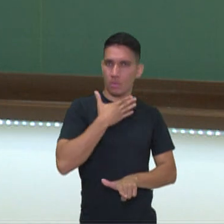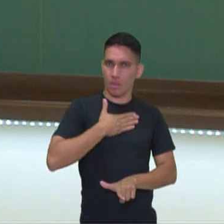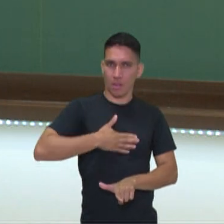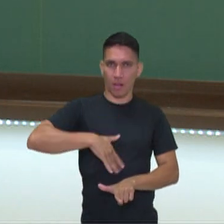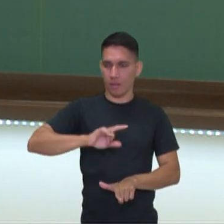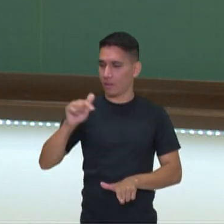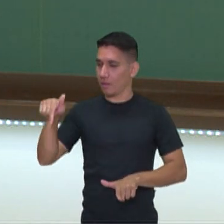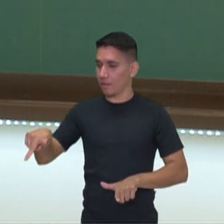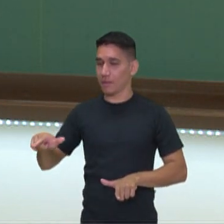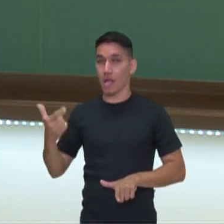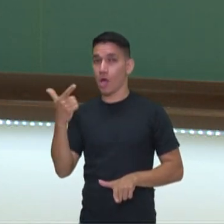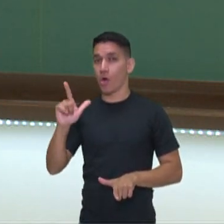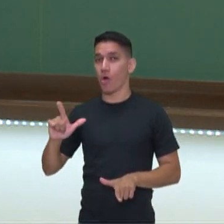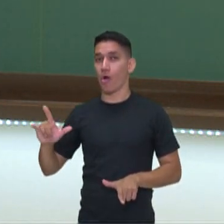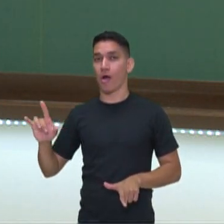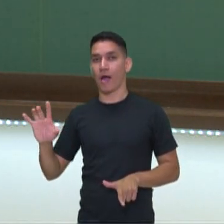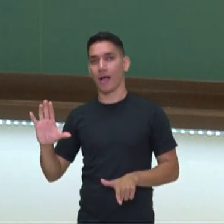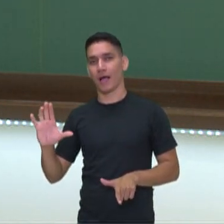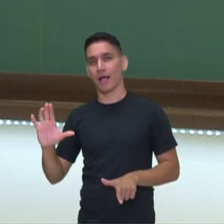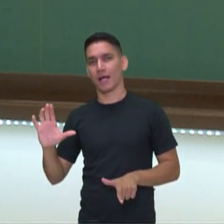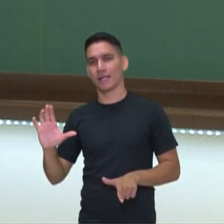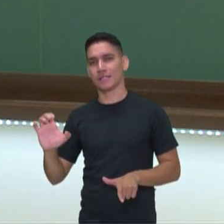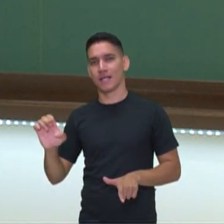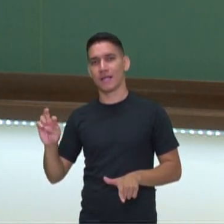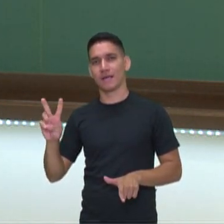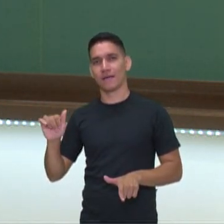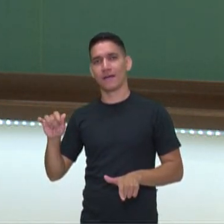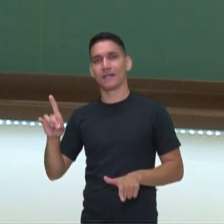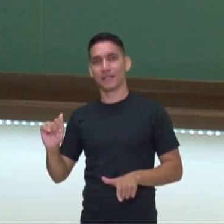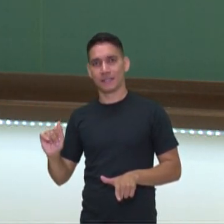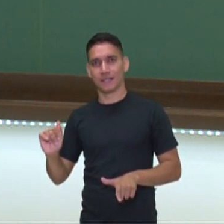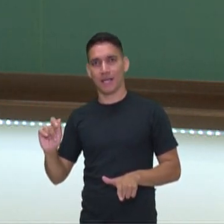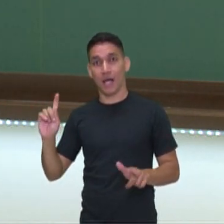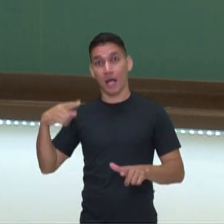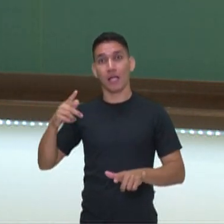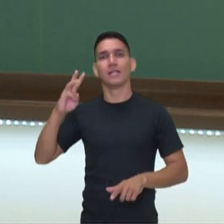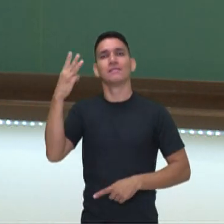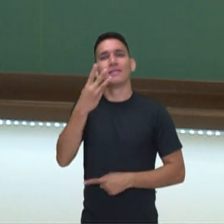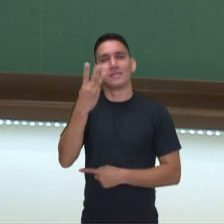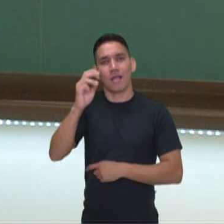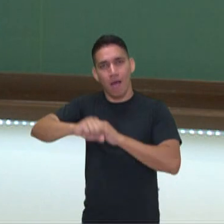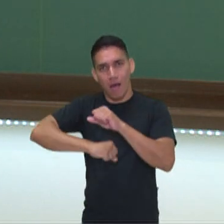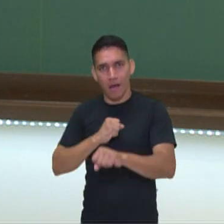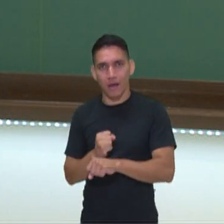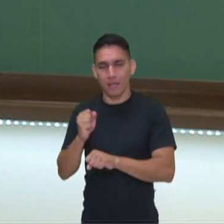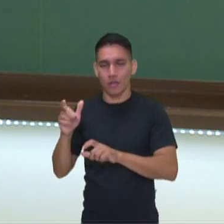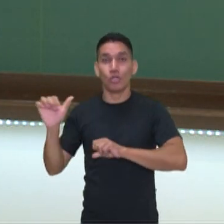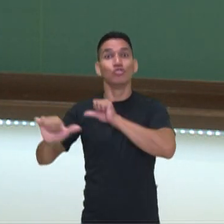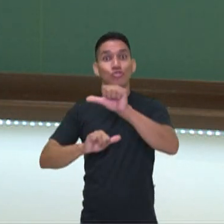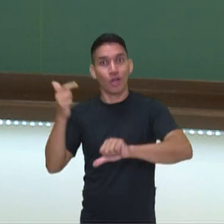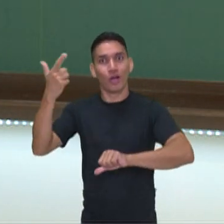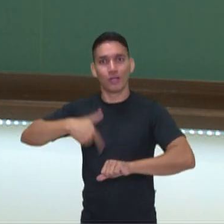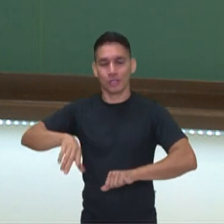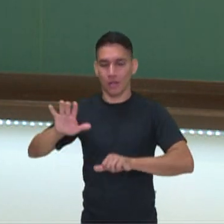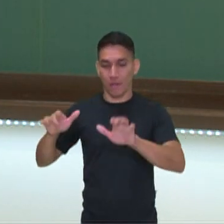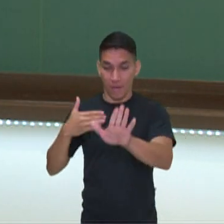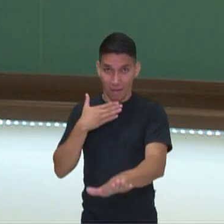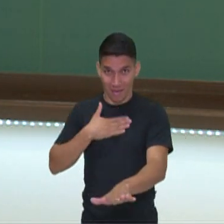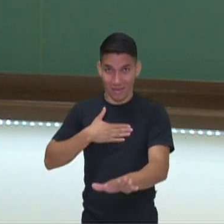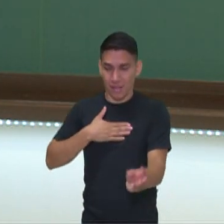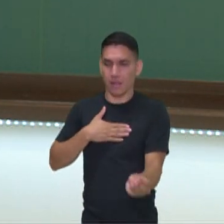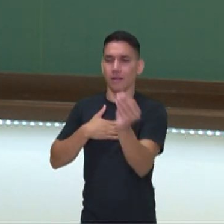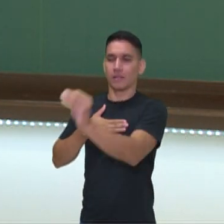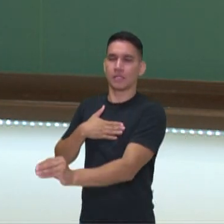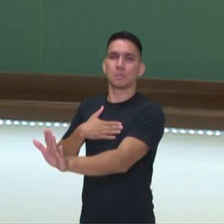cultura que exige o solo de uma outra maneira. Na terceira parte, descanso. No terceiro ano, onde se descansou, plantou